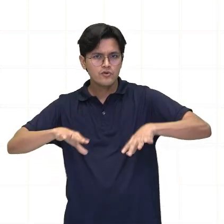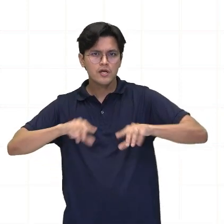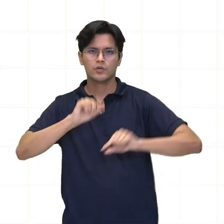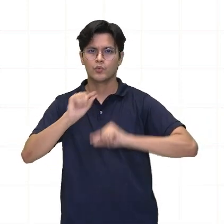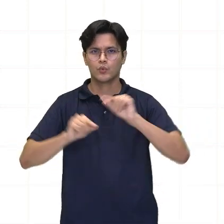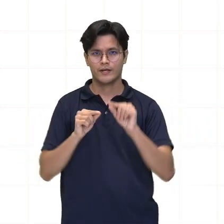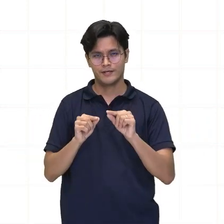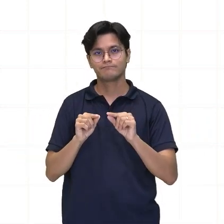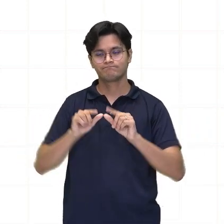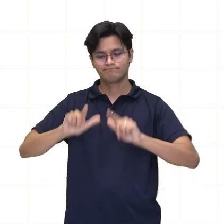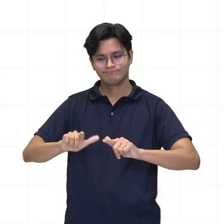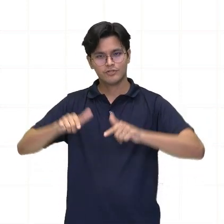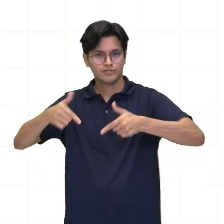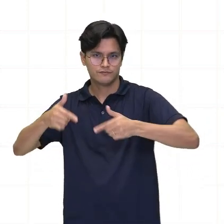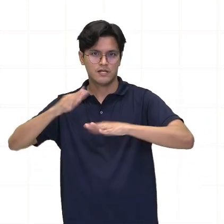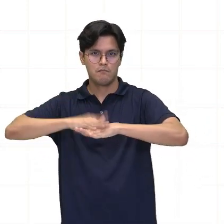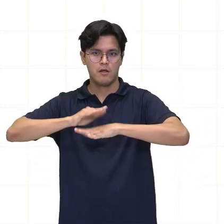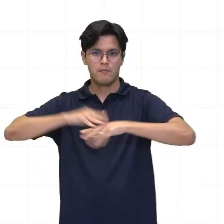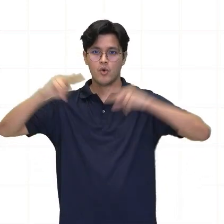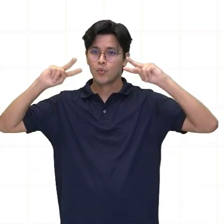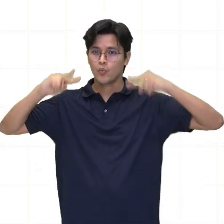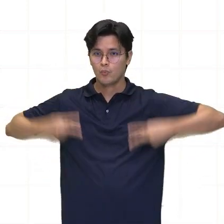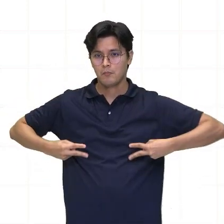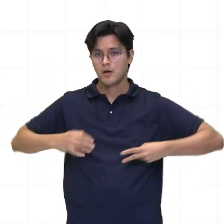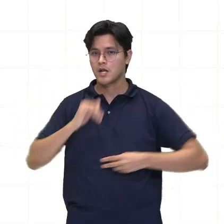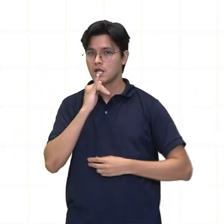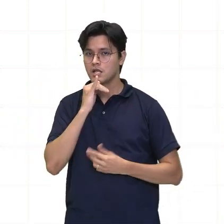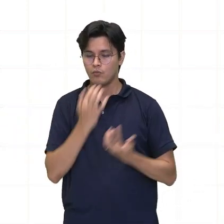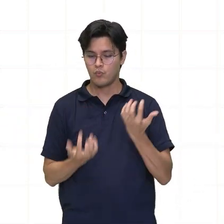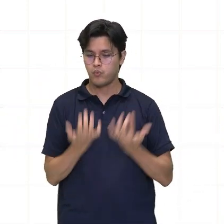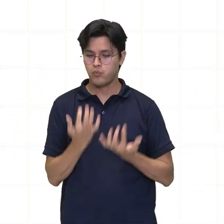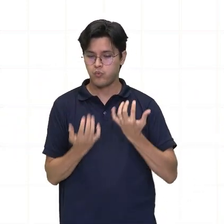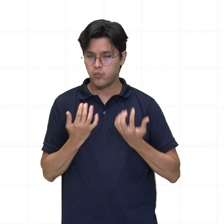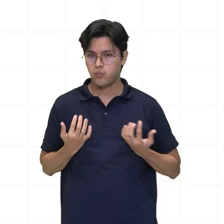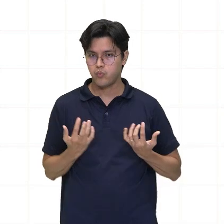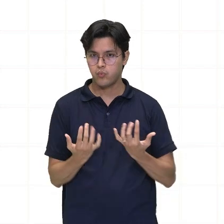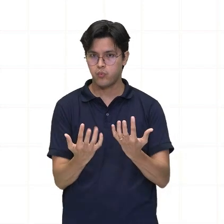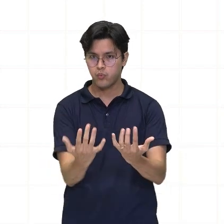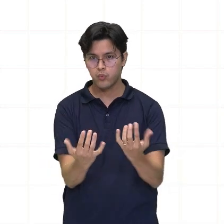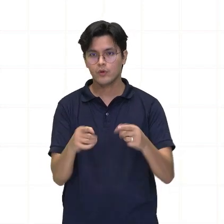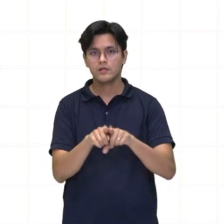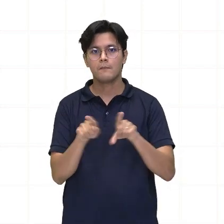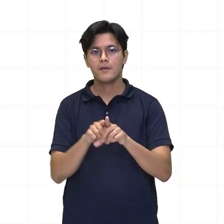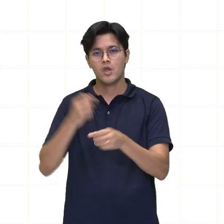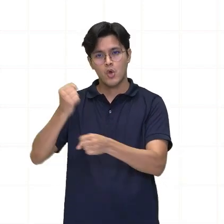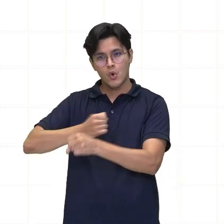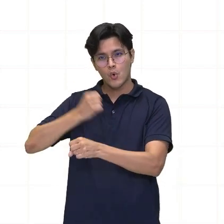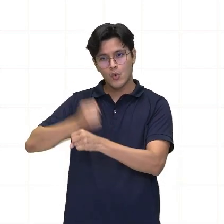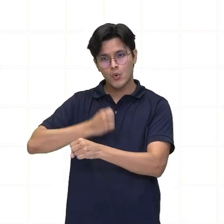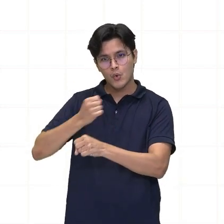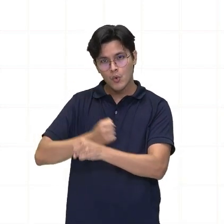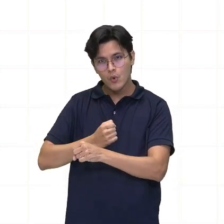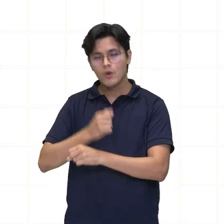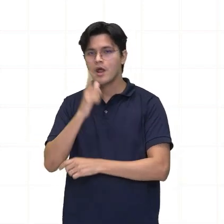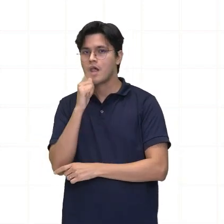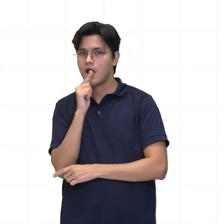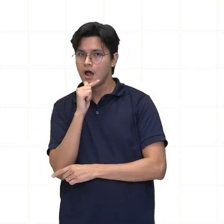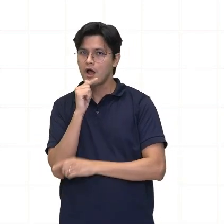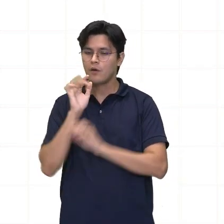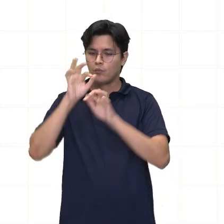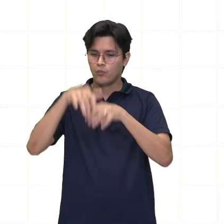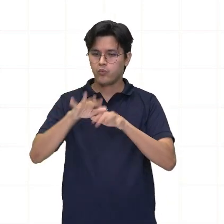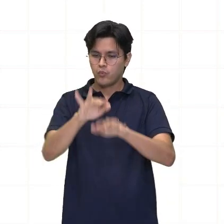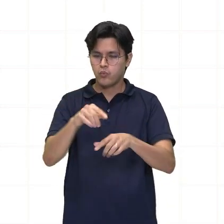né? E aí eu coloquei alguns exemplos: as queimadas, a construção de usinas